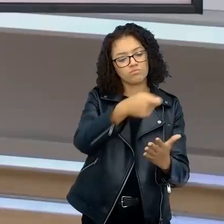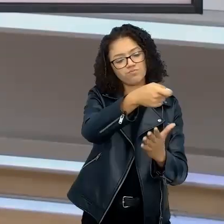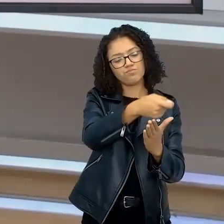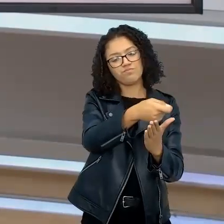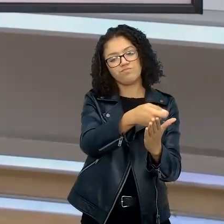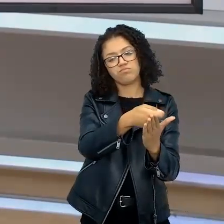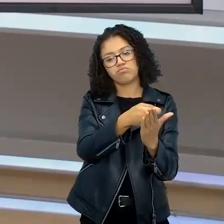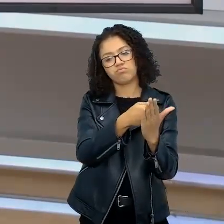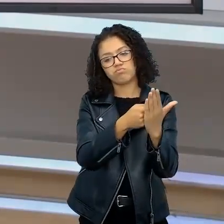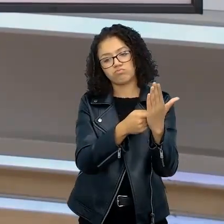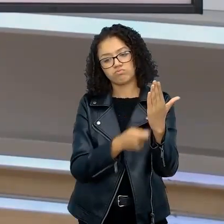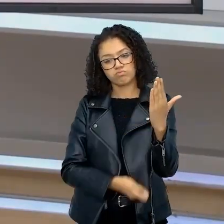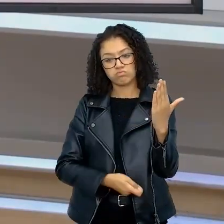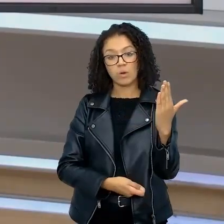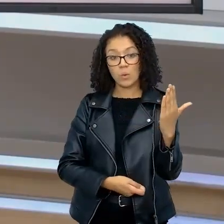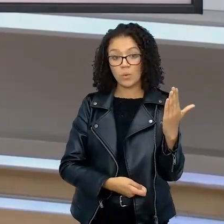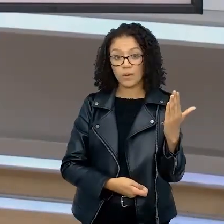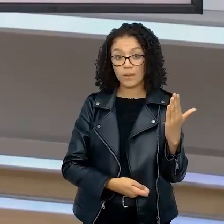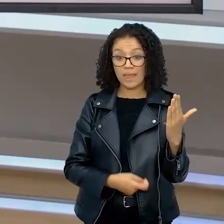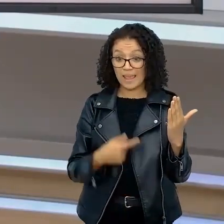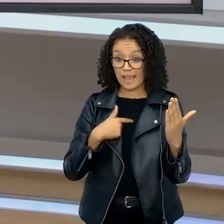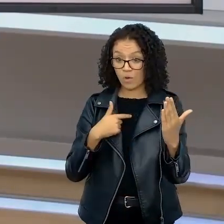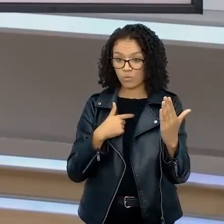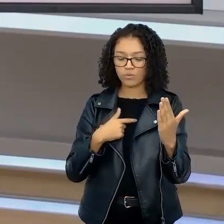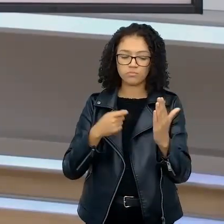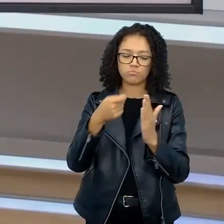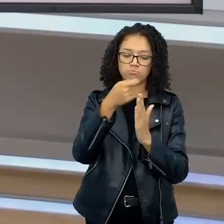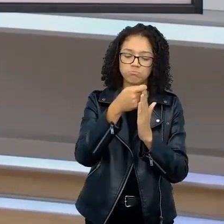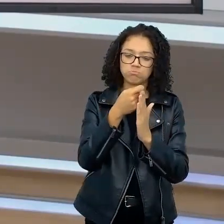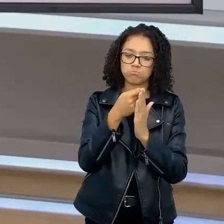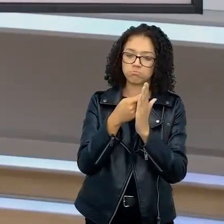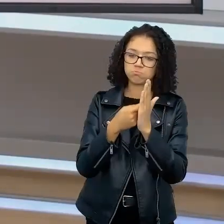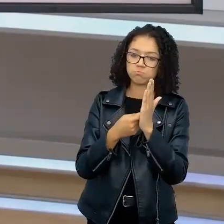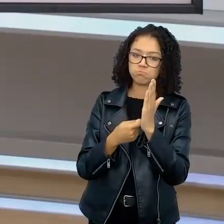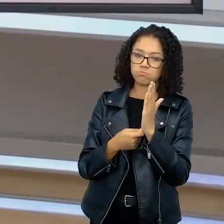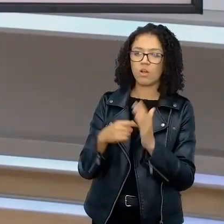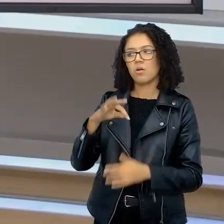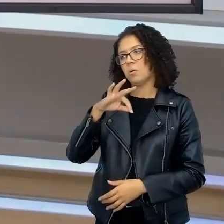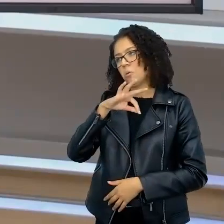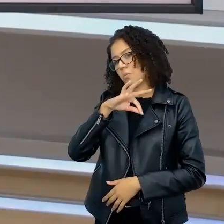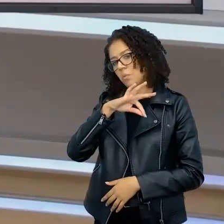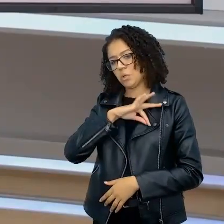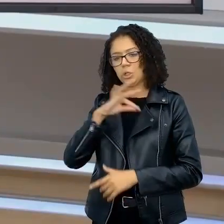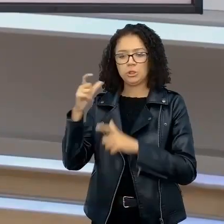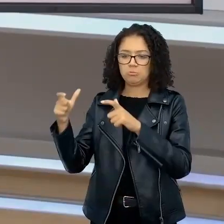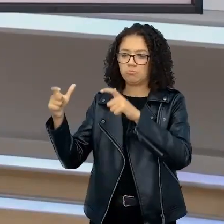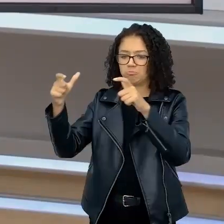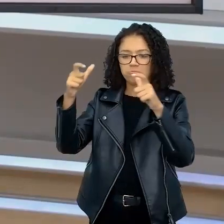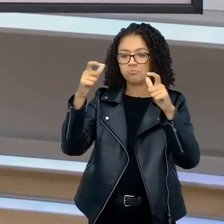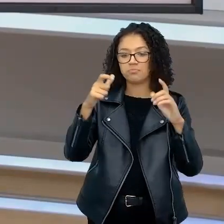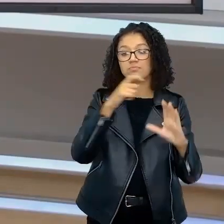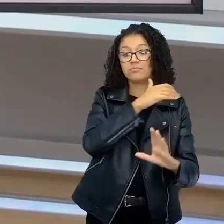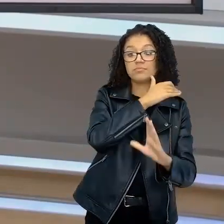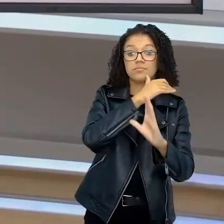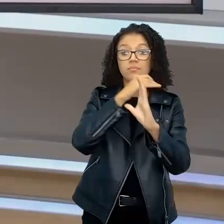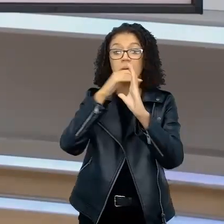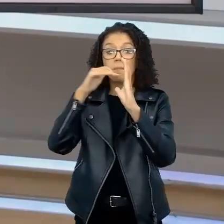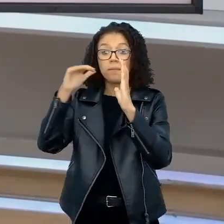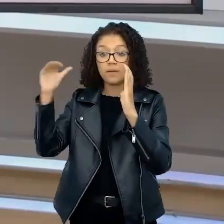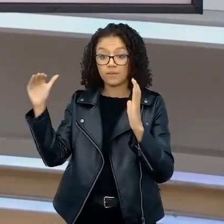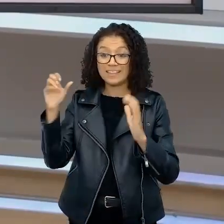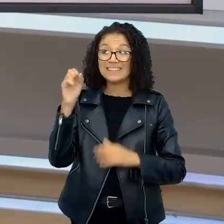esse relato espontâneo dela. Eu vou encaminhar para o serviço que vai realizar essa escuta qualificada. O que faltar